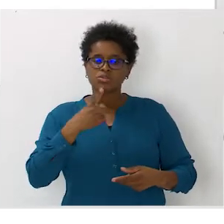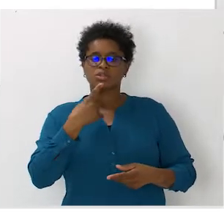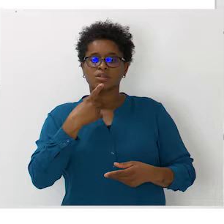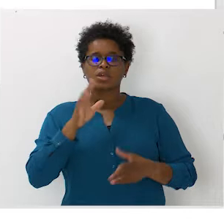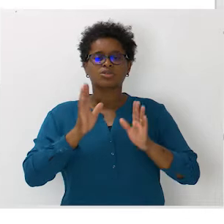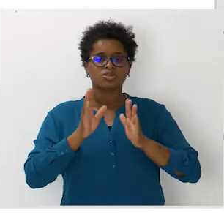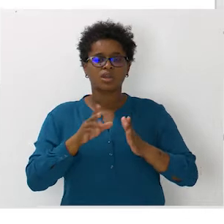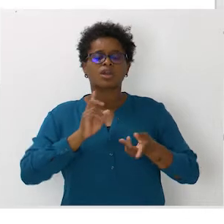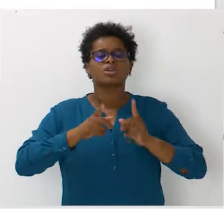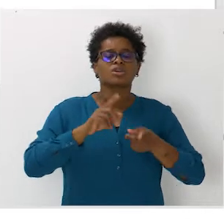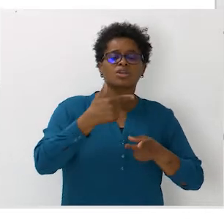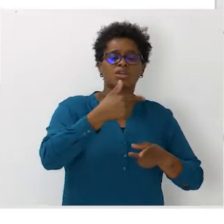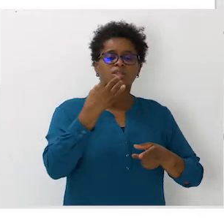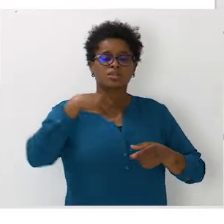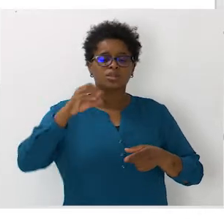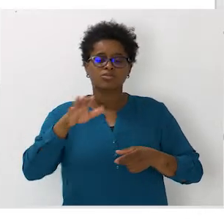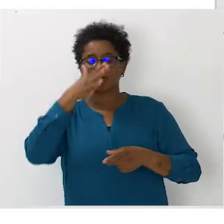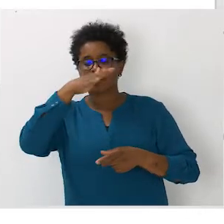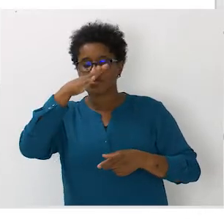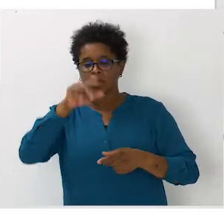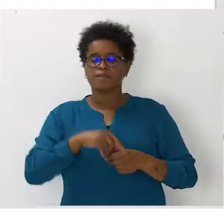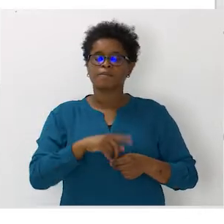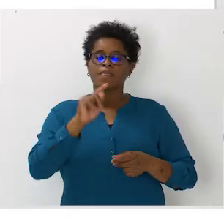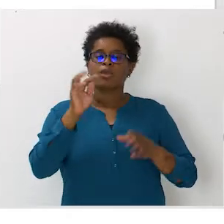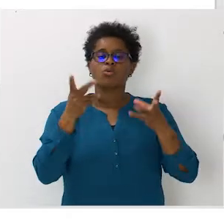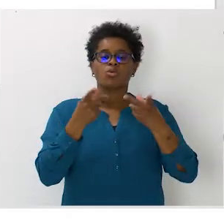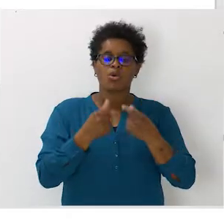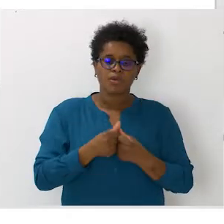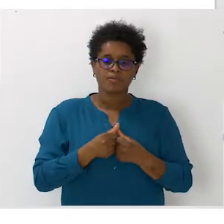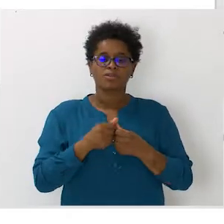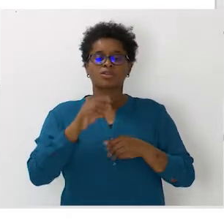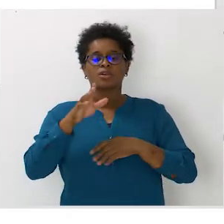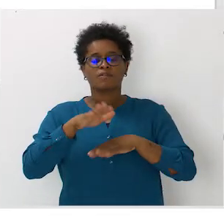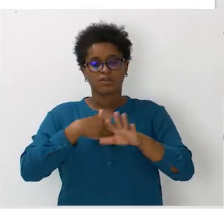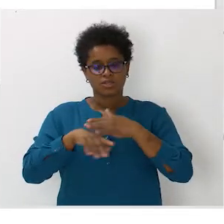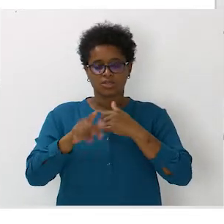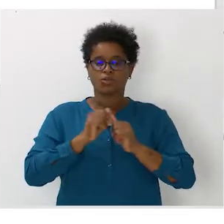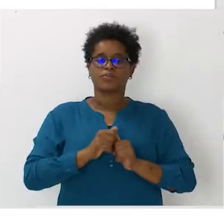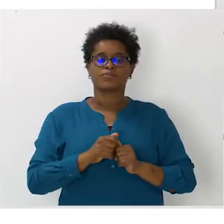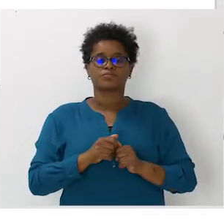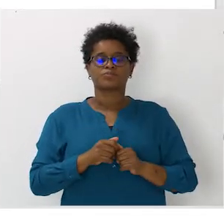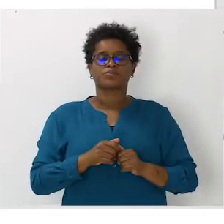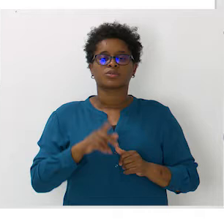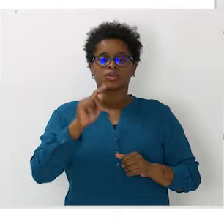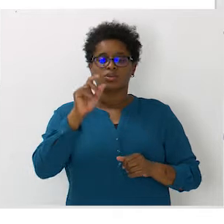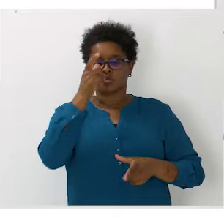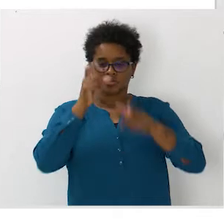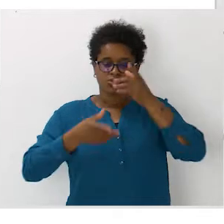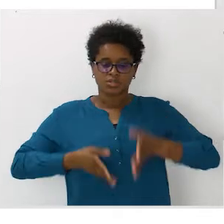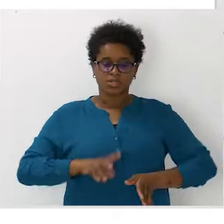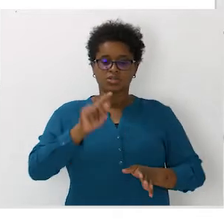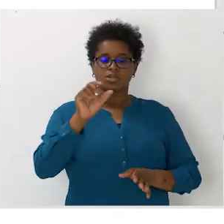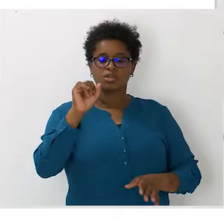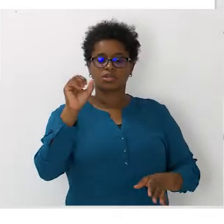já que tipo de atividade econômica desenvolviam os egípcios.